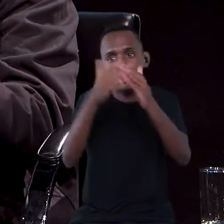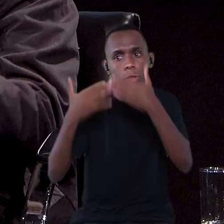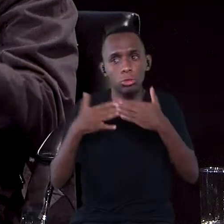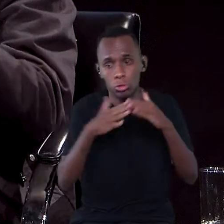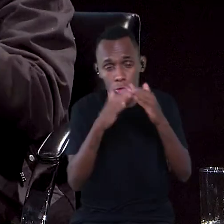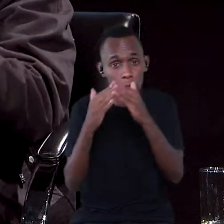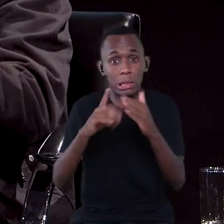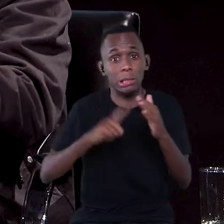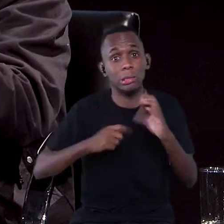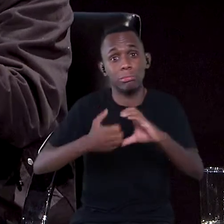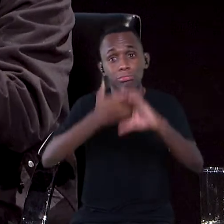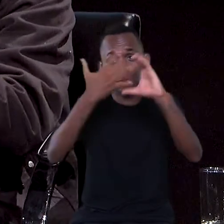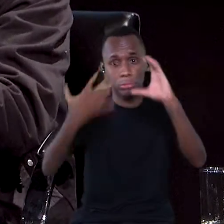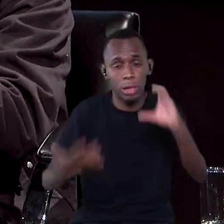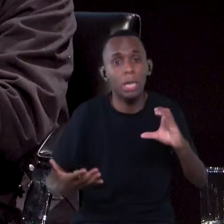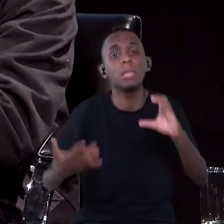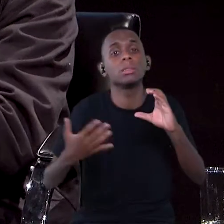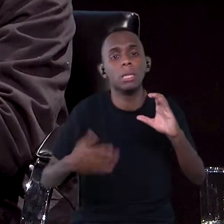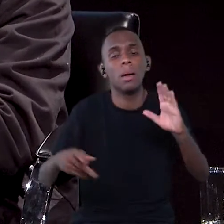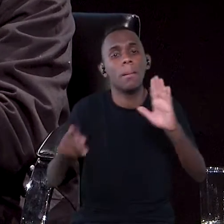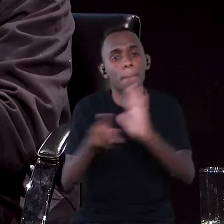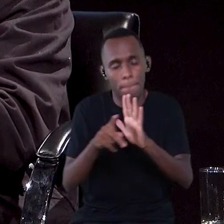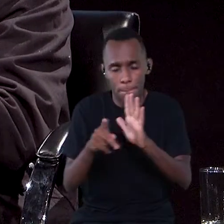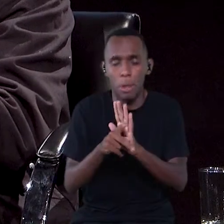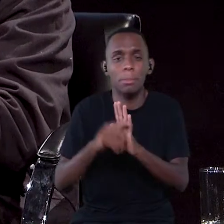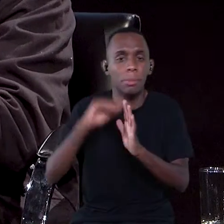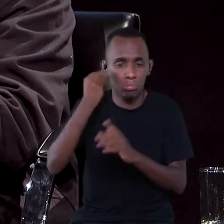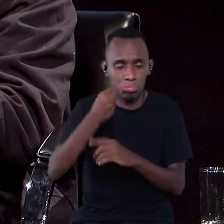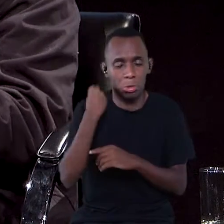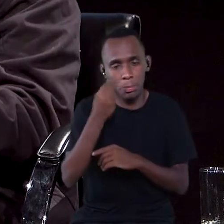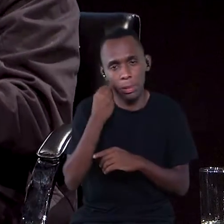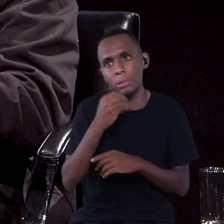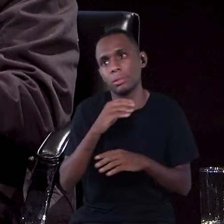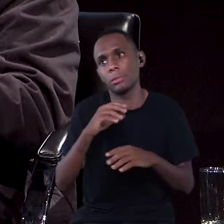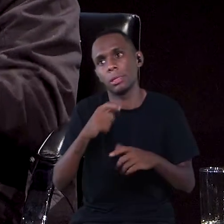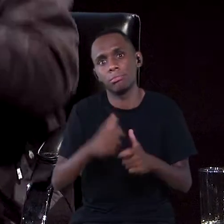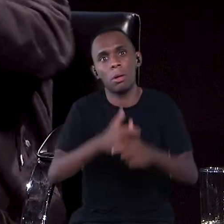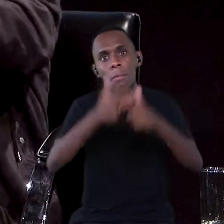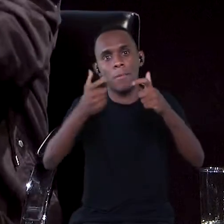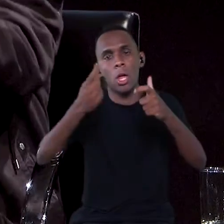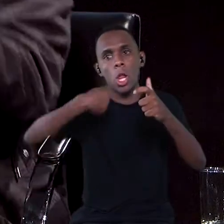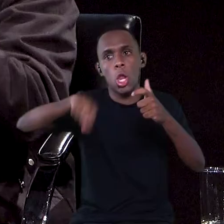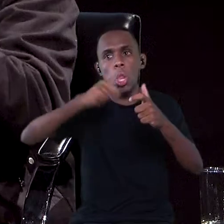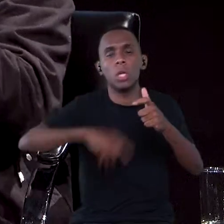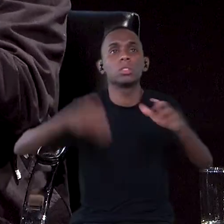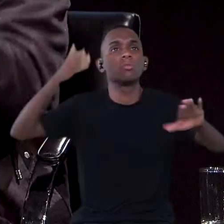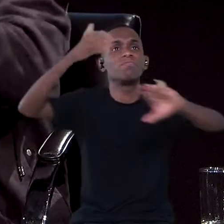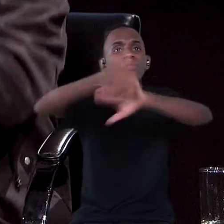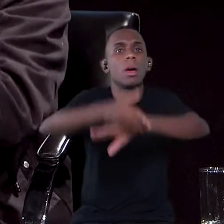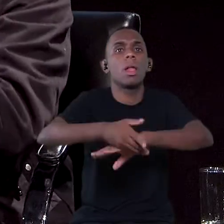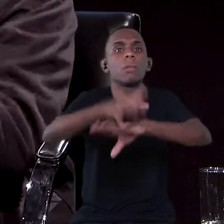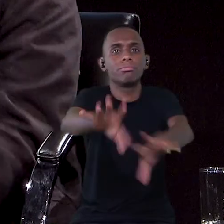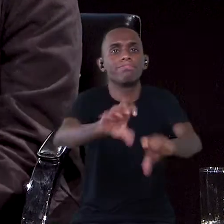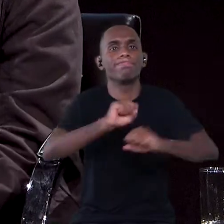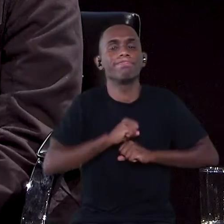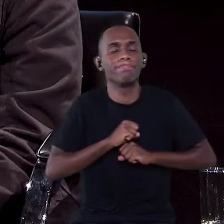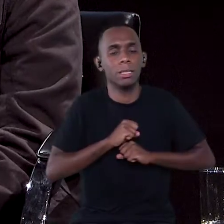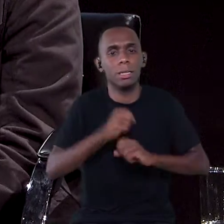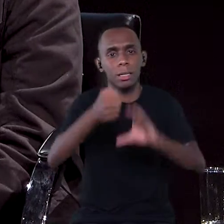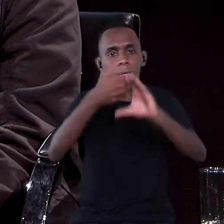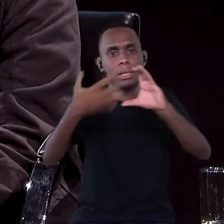periféricas, carregado de estruturação estética, que muitas vezes nós, como autores, vamos lá, e aí sim nos